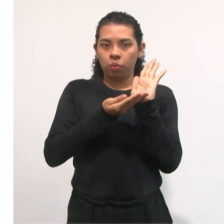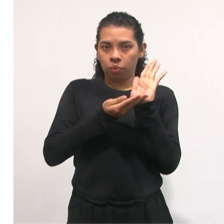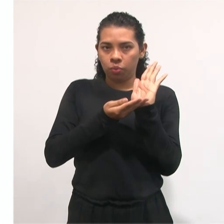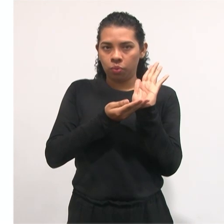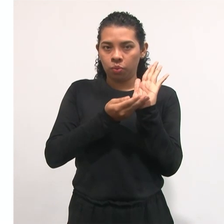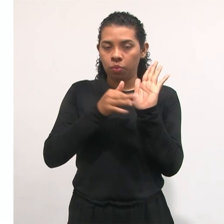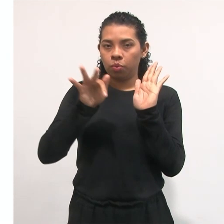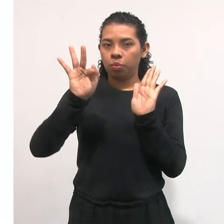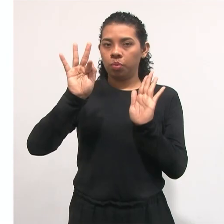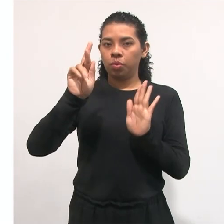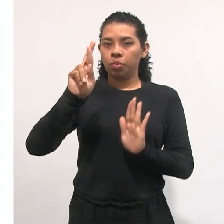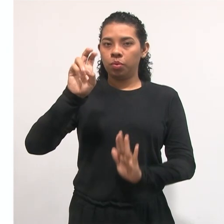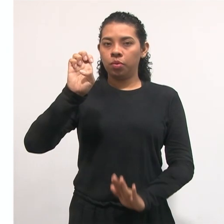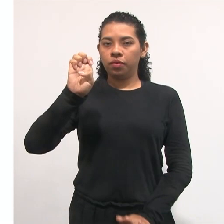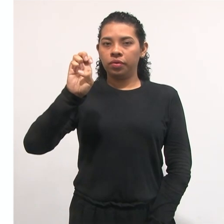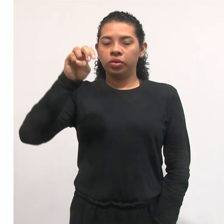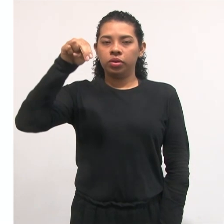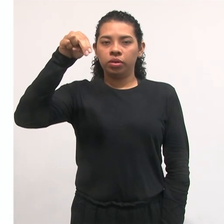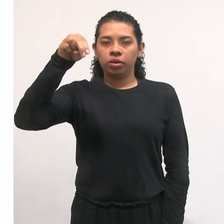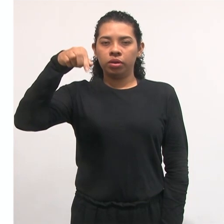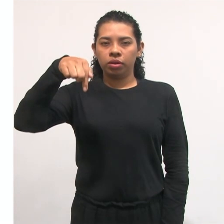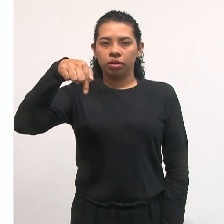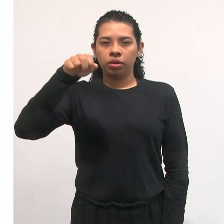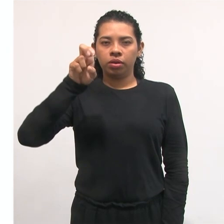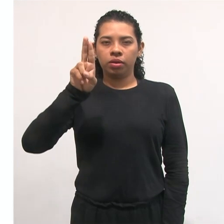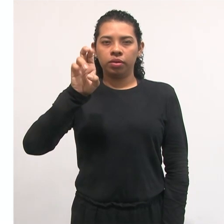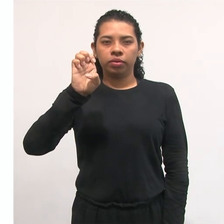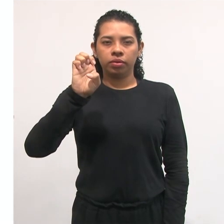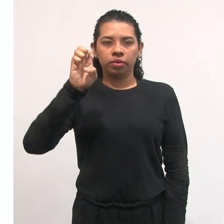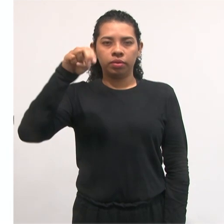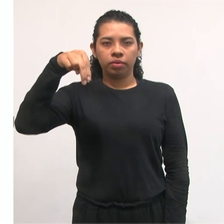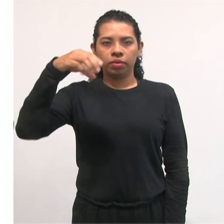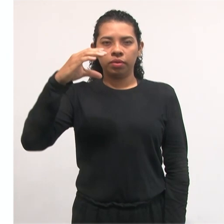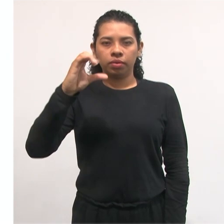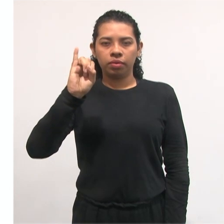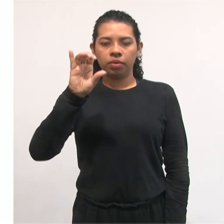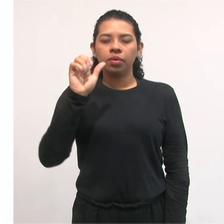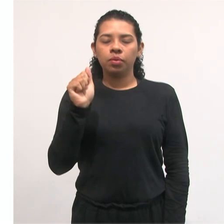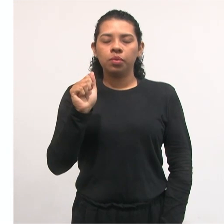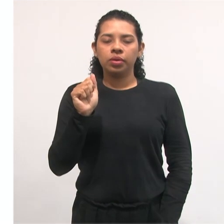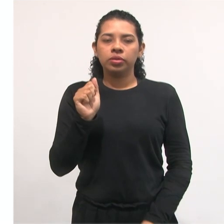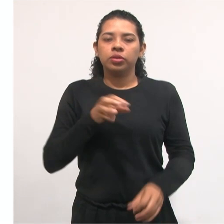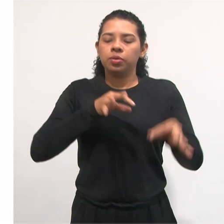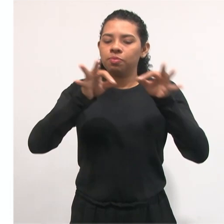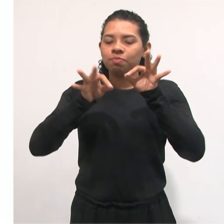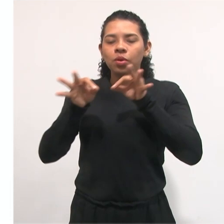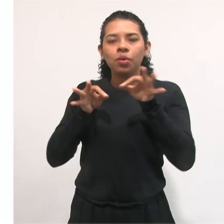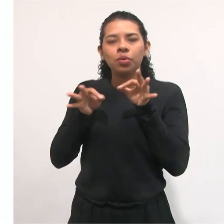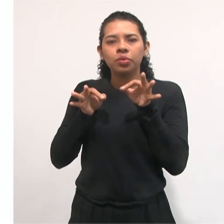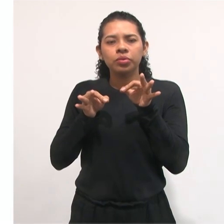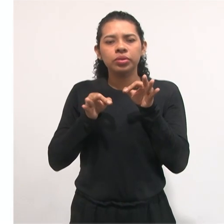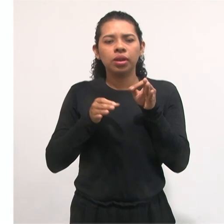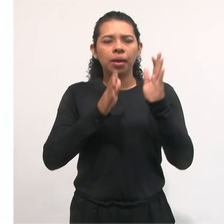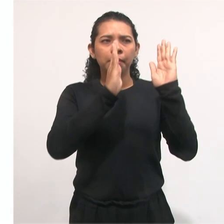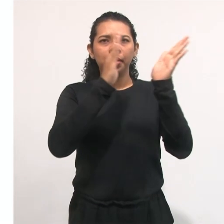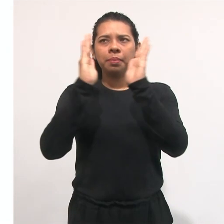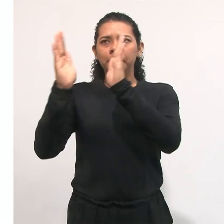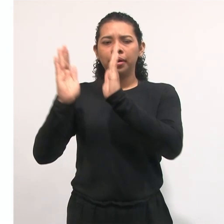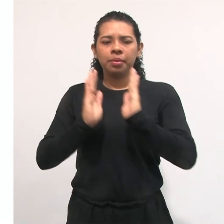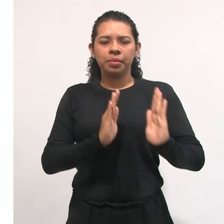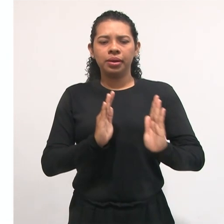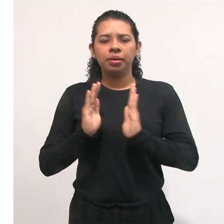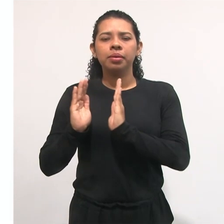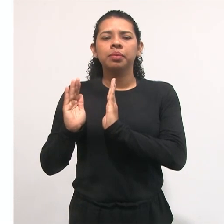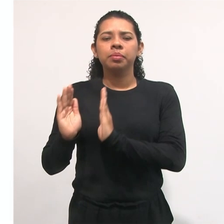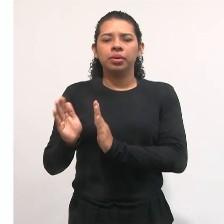frequência. Olha só, eu organizei aqui essas idades em unidades aqui. Dividimos isso